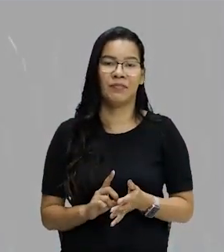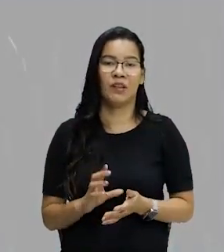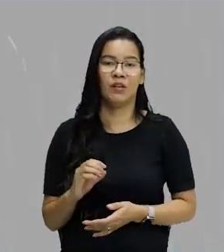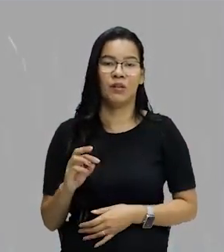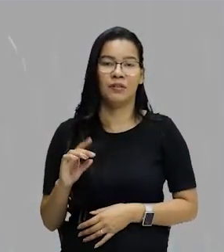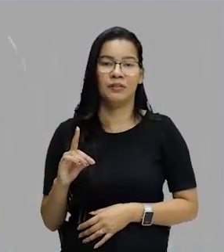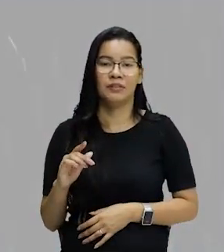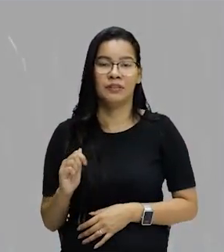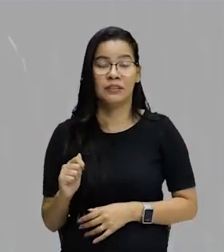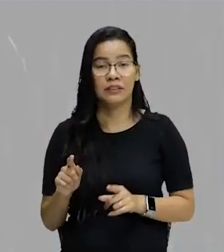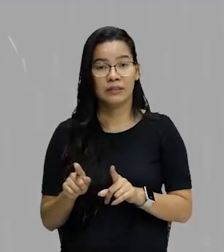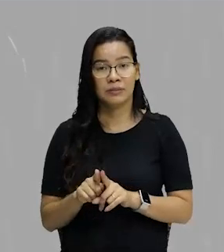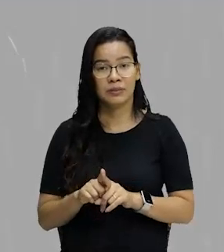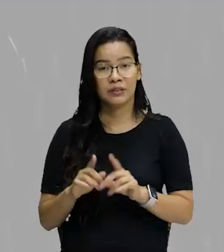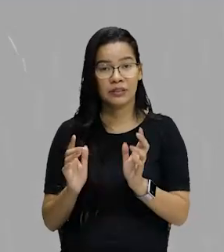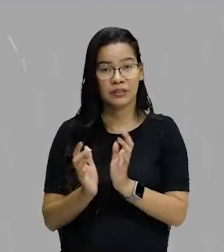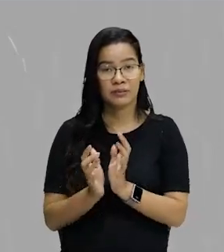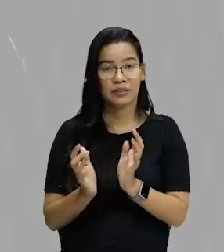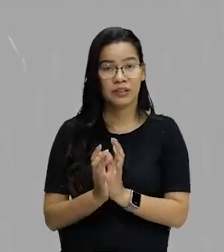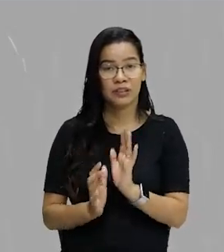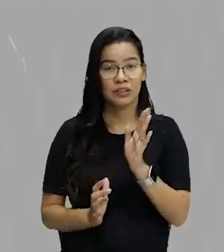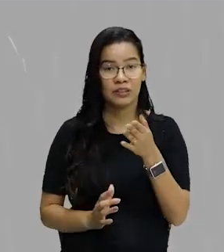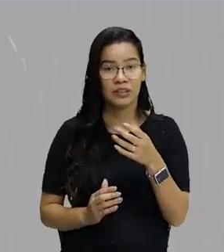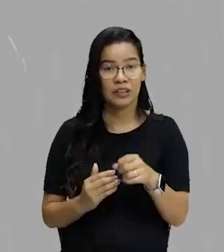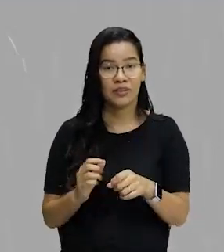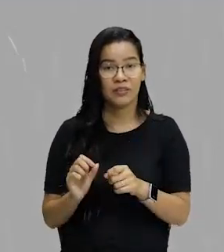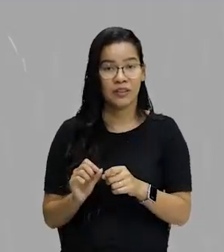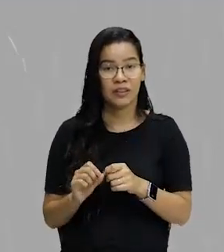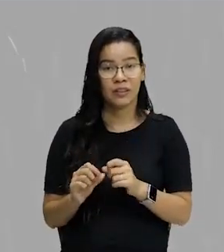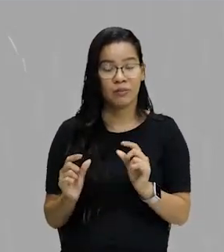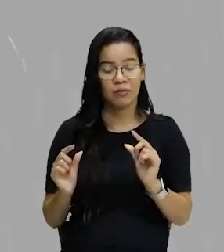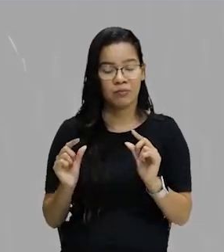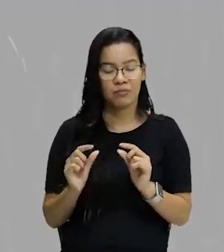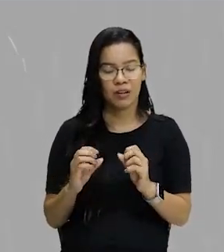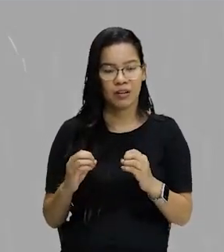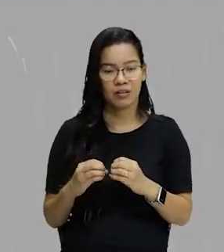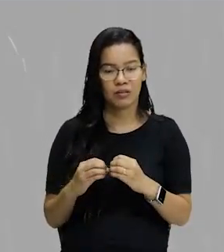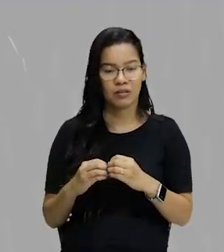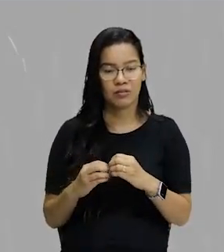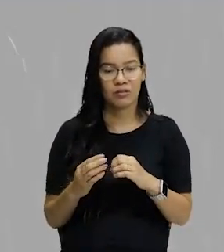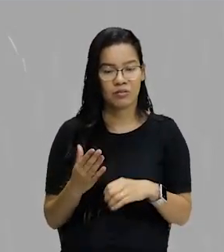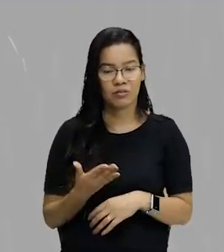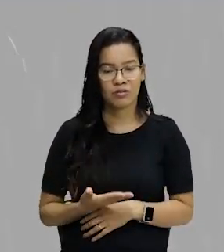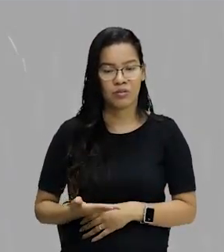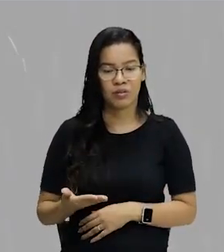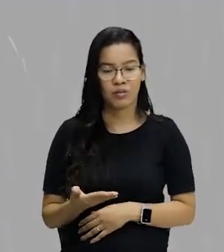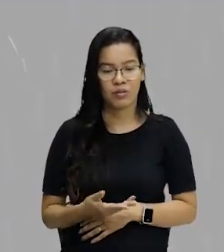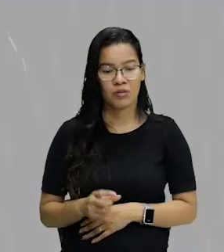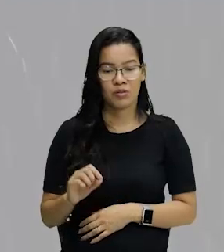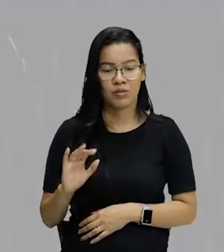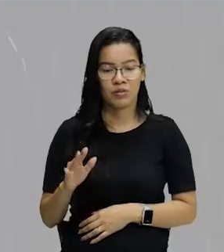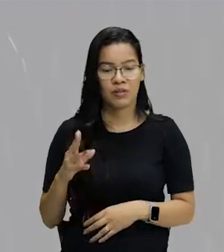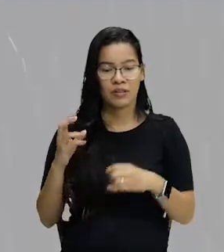o equipamento, já que é executada aos poucos metros do solo. Que eu falei para vocês ainda há pouco no conceito